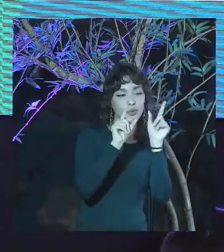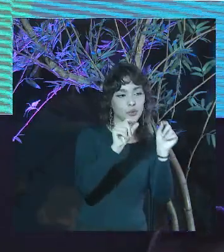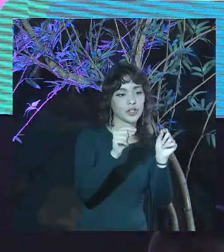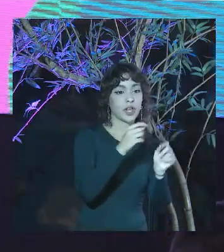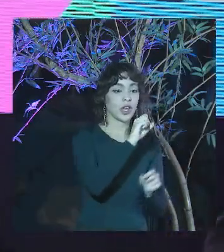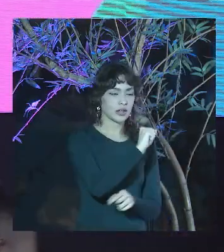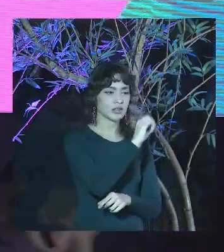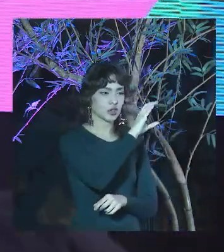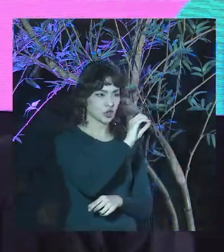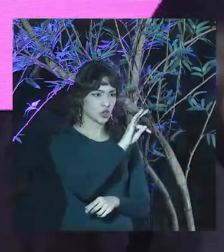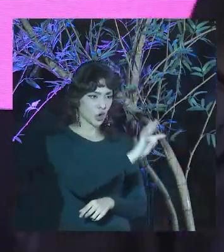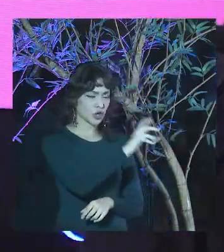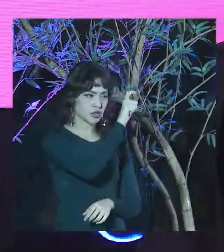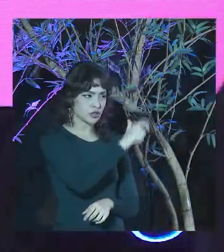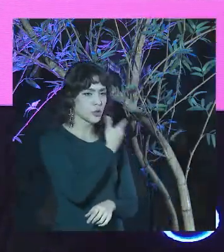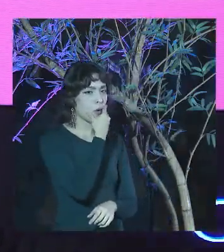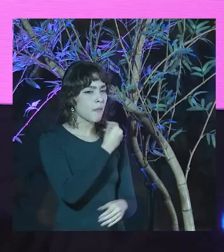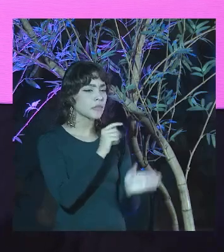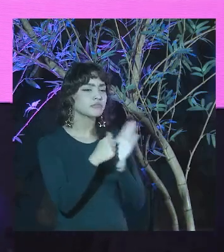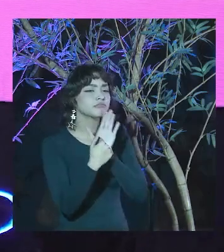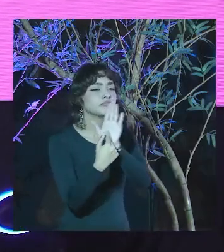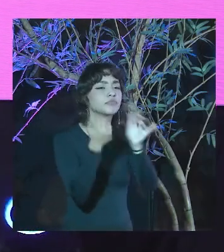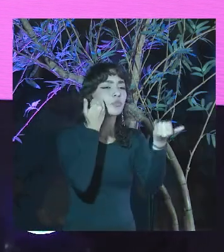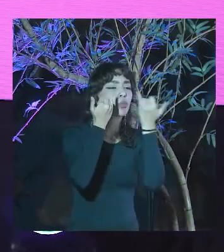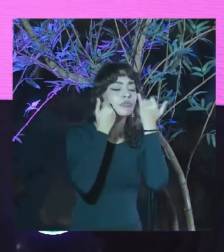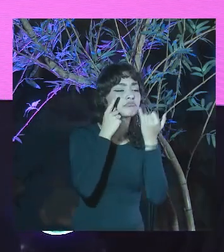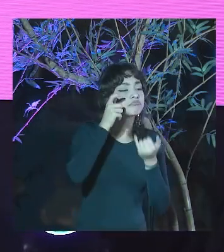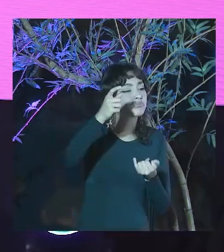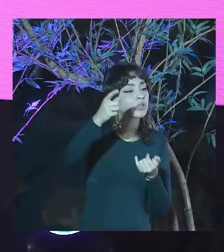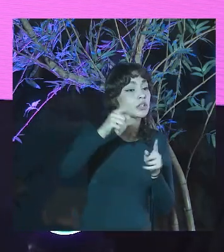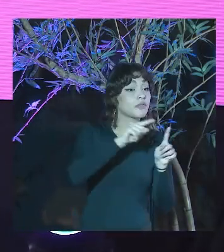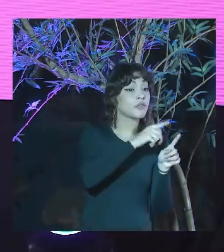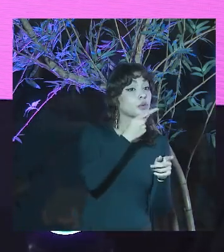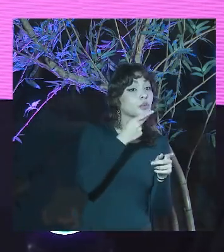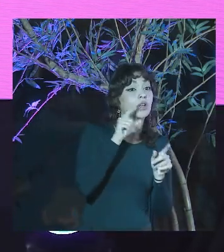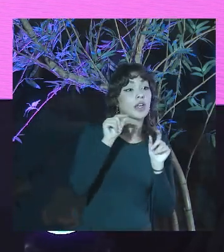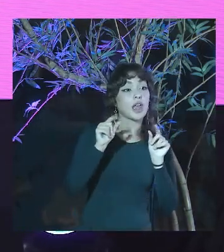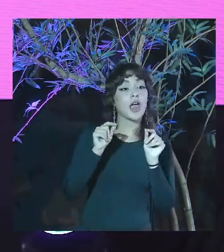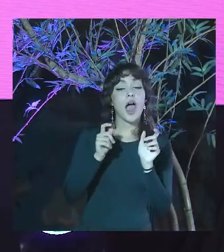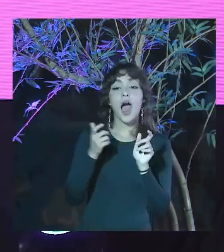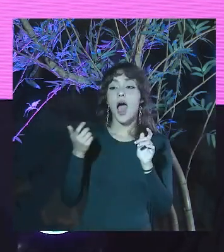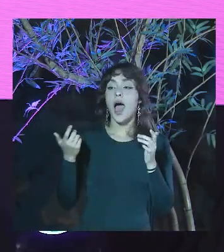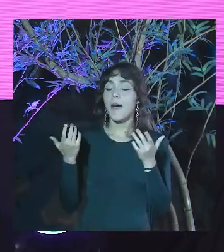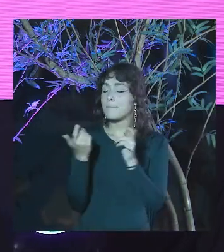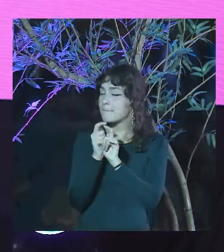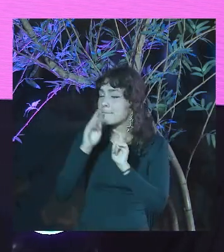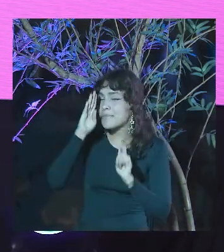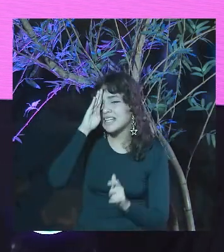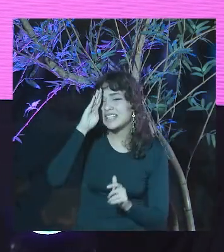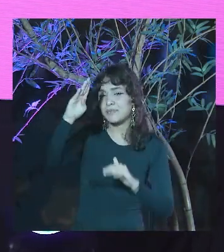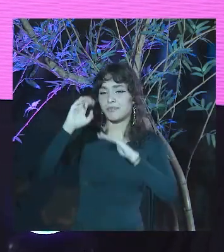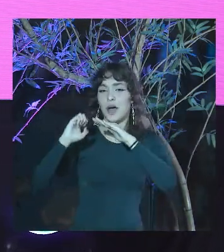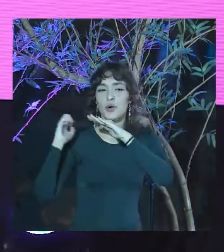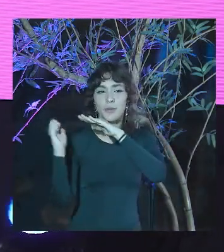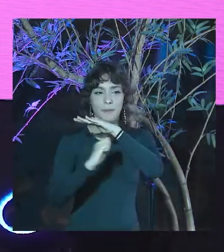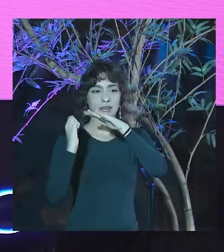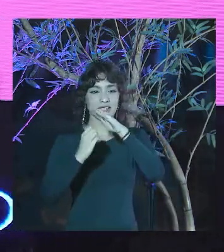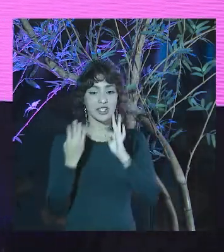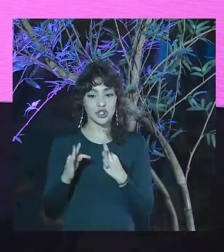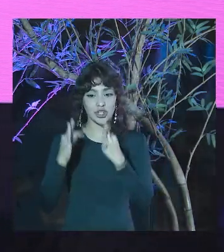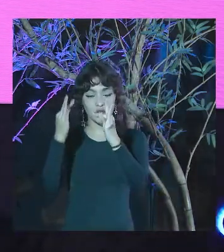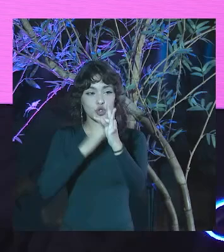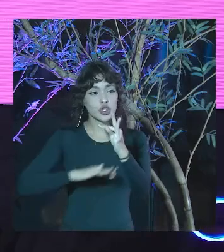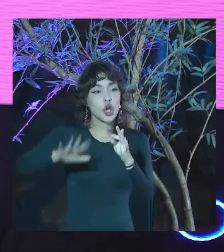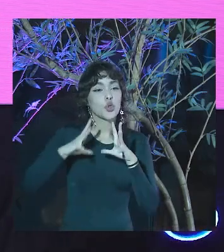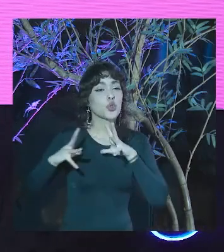Galloway trouxe uma informação interessante. Ele disse que a principal empresa de tecnologia do mundo, neste